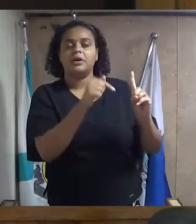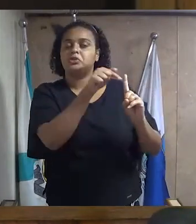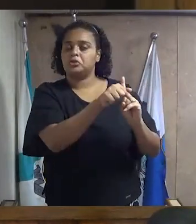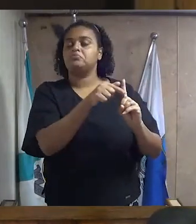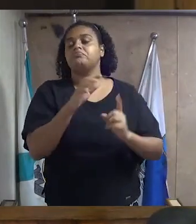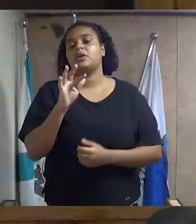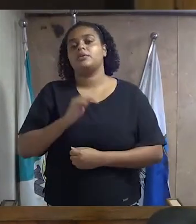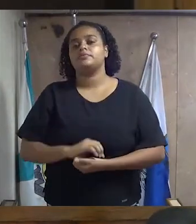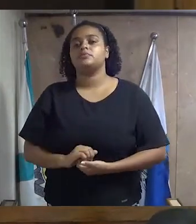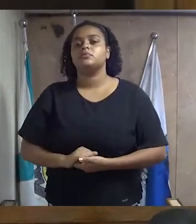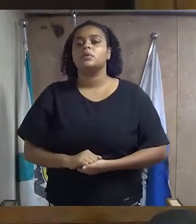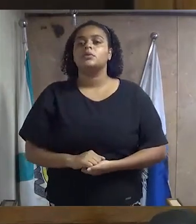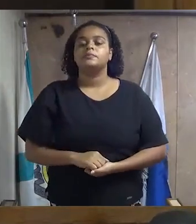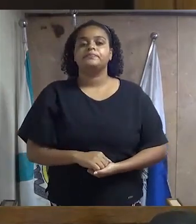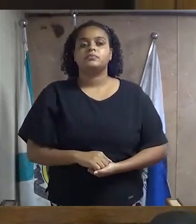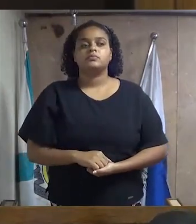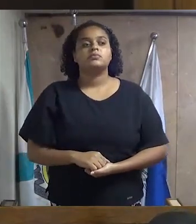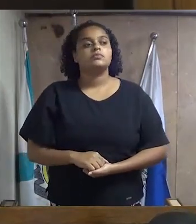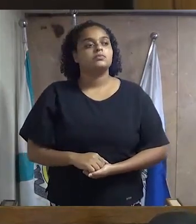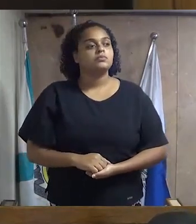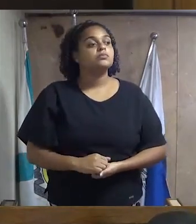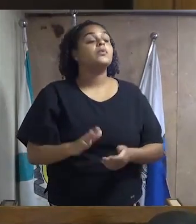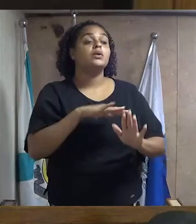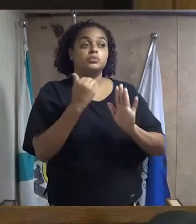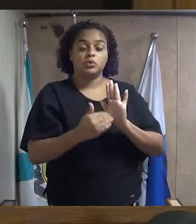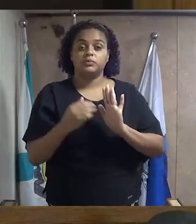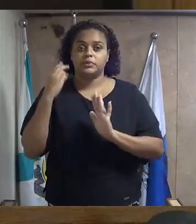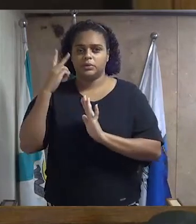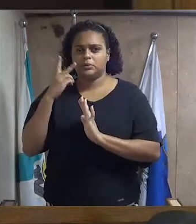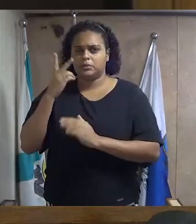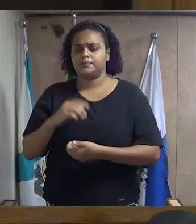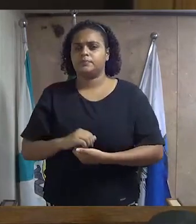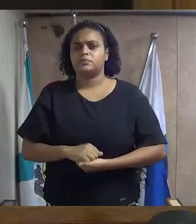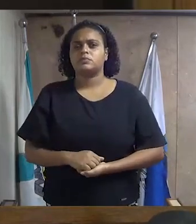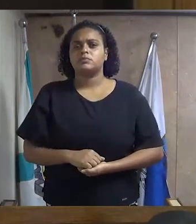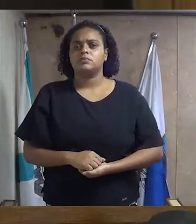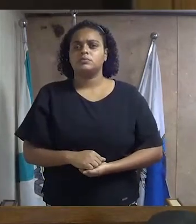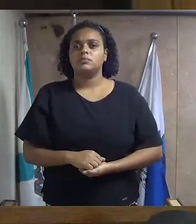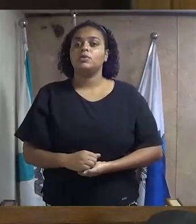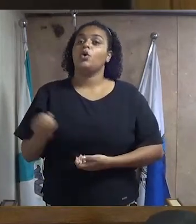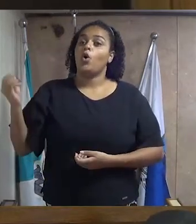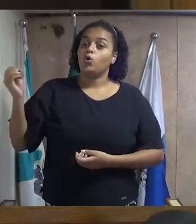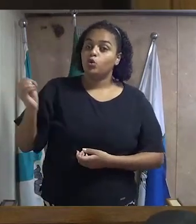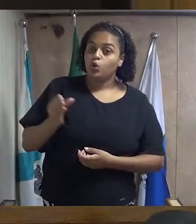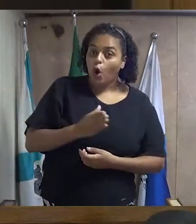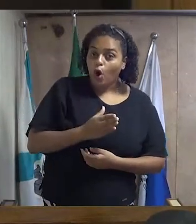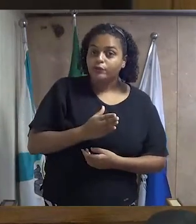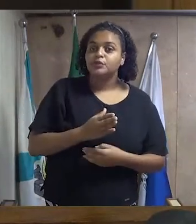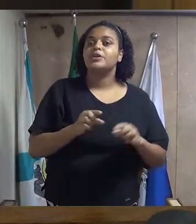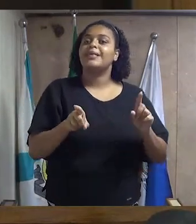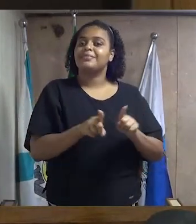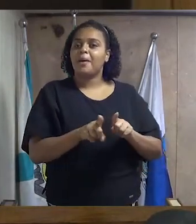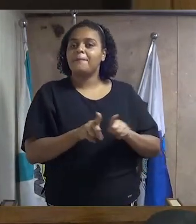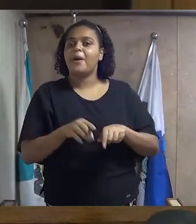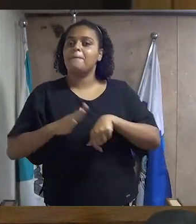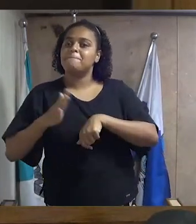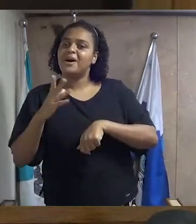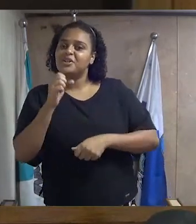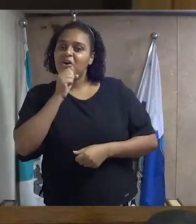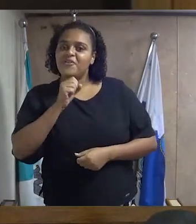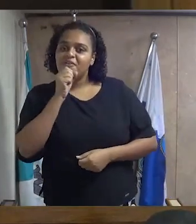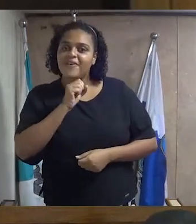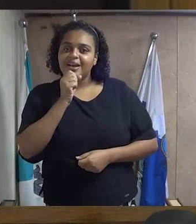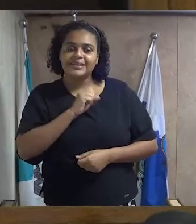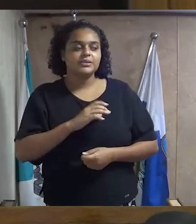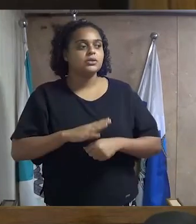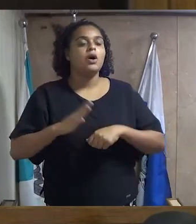você. Queria dizer para os novos edis, os novos e os mais antigos, que não existe